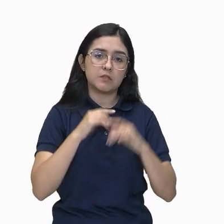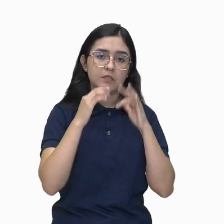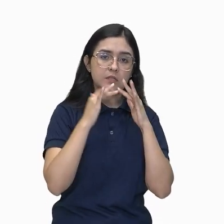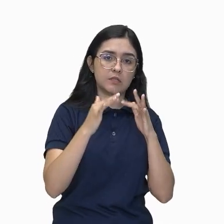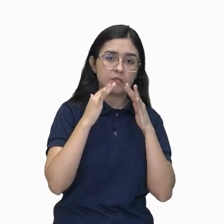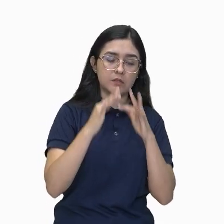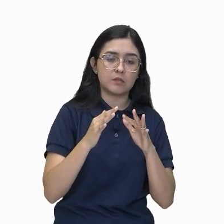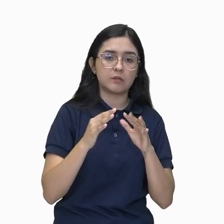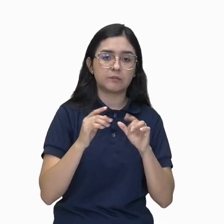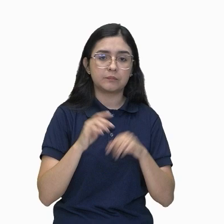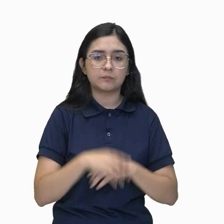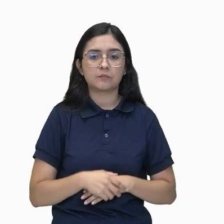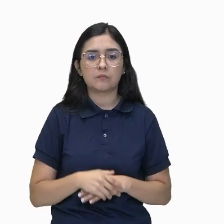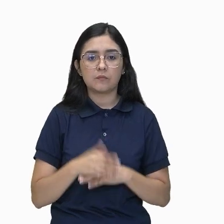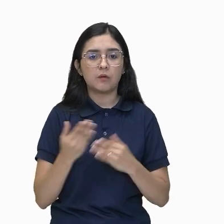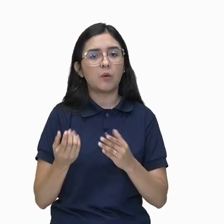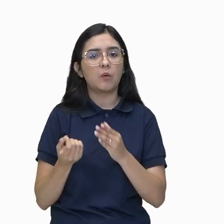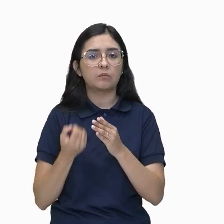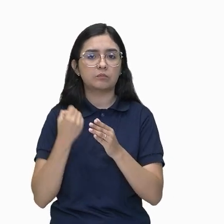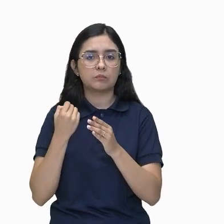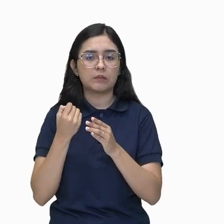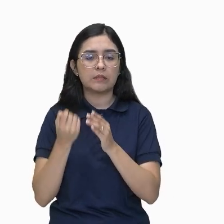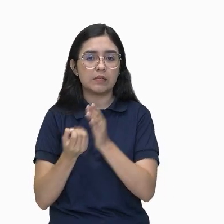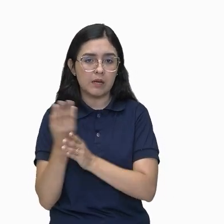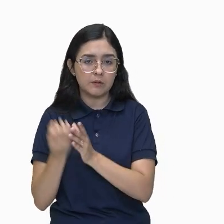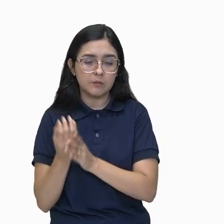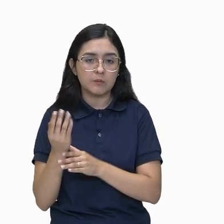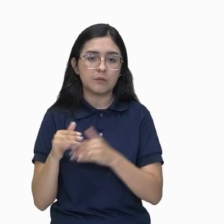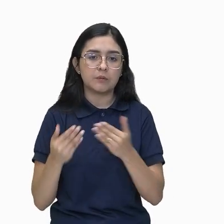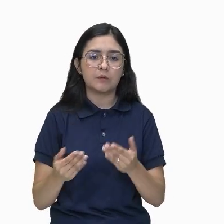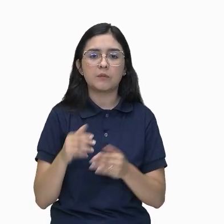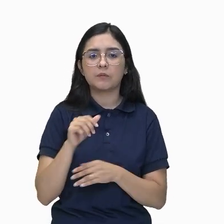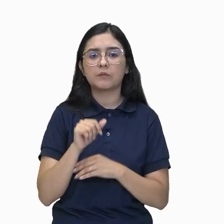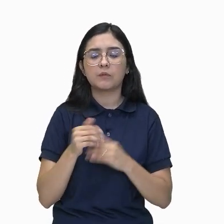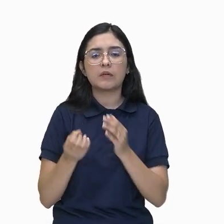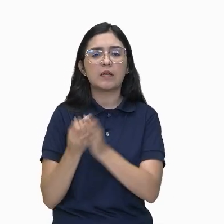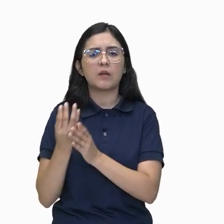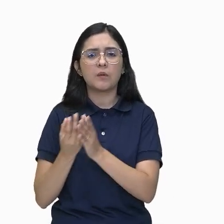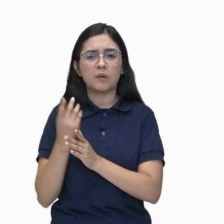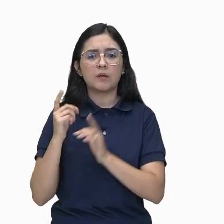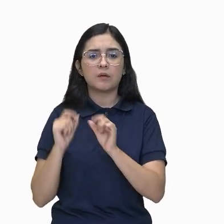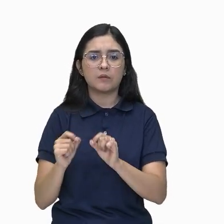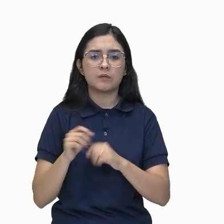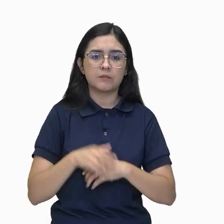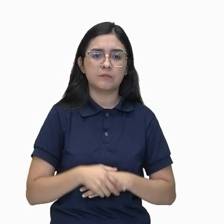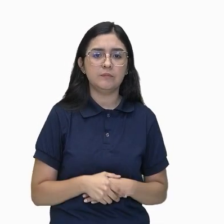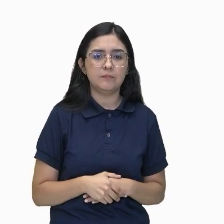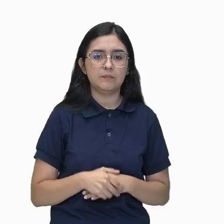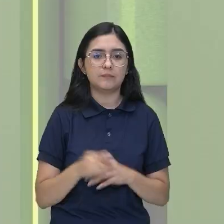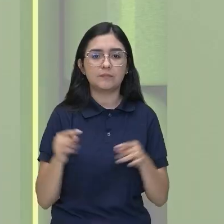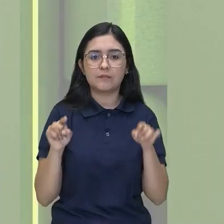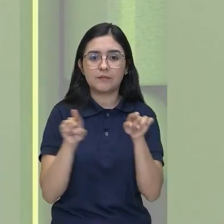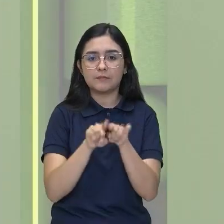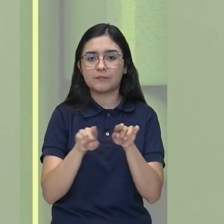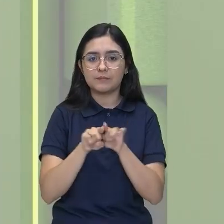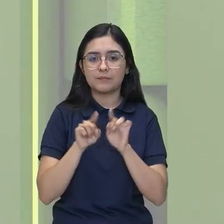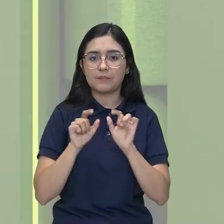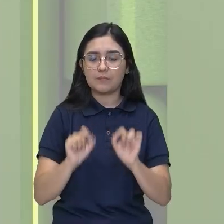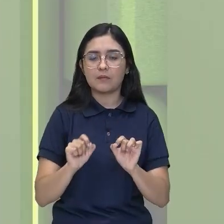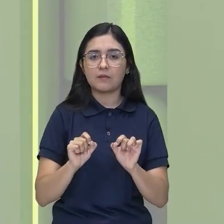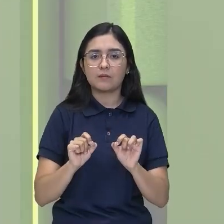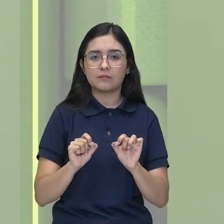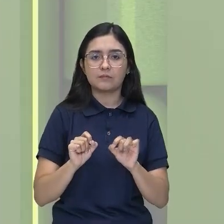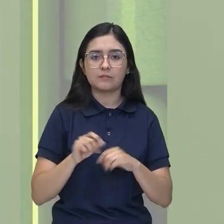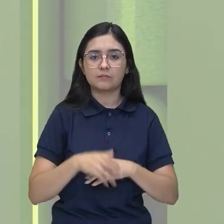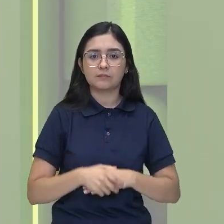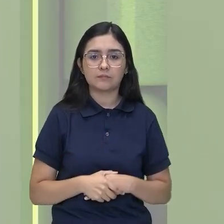ou artificiais. O indicador artificial é chamada de fenolftaleína, que